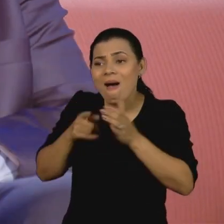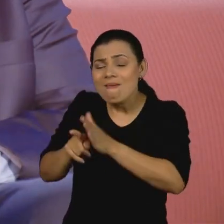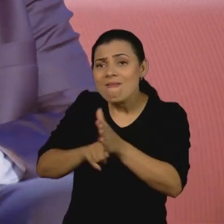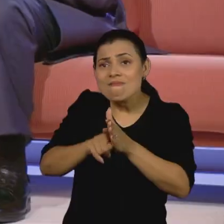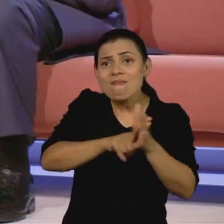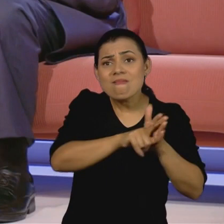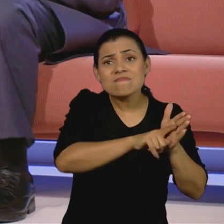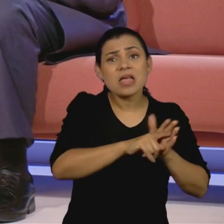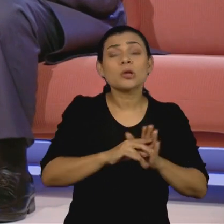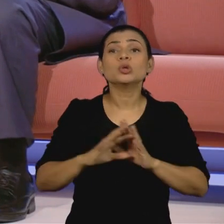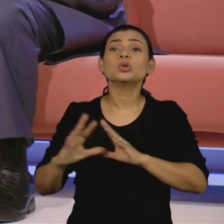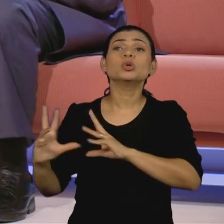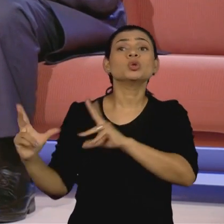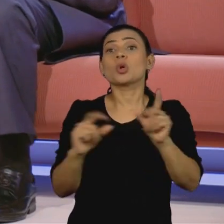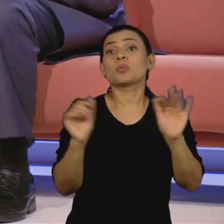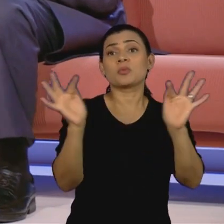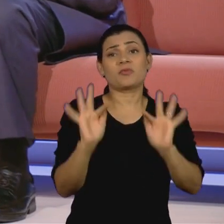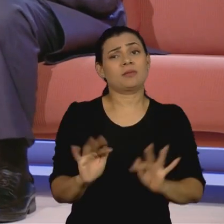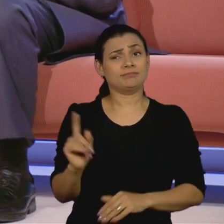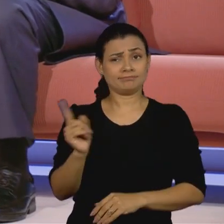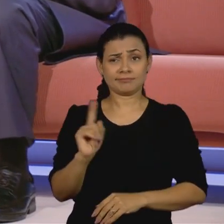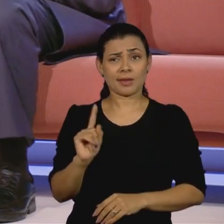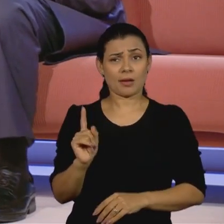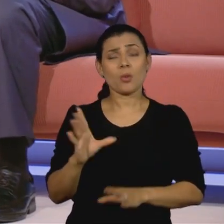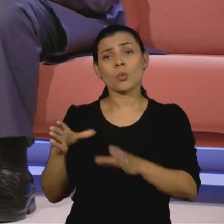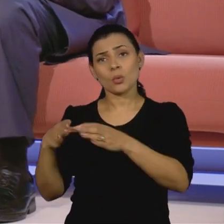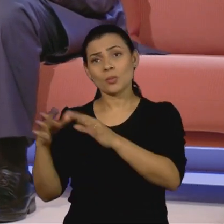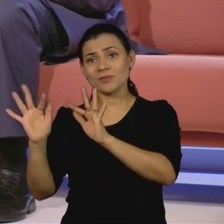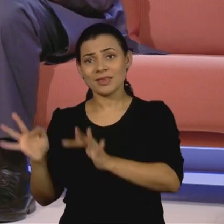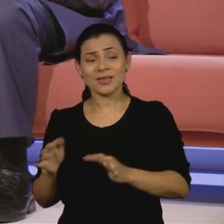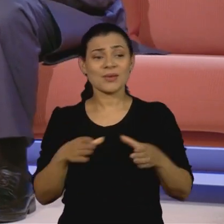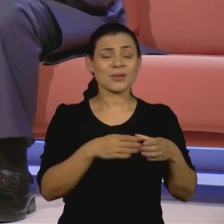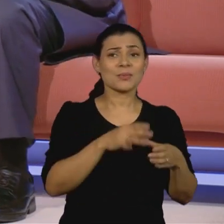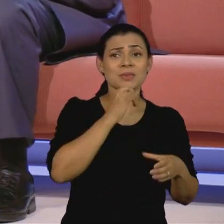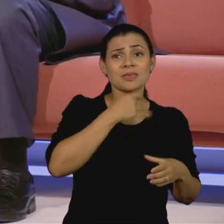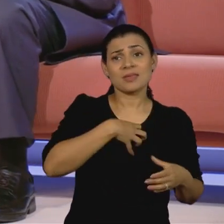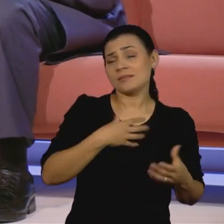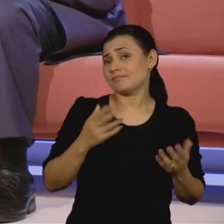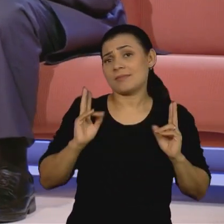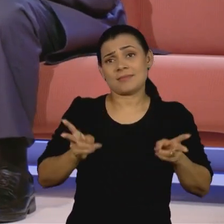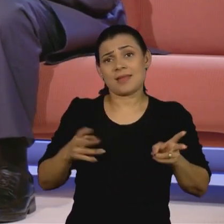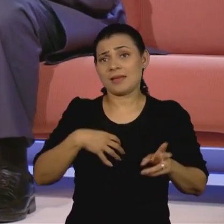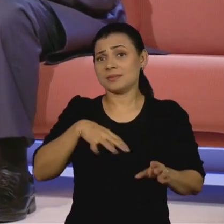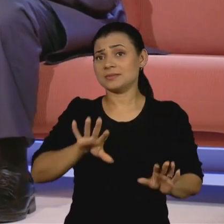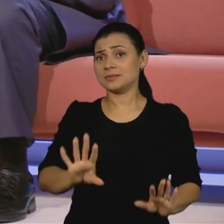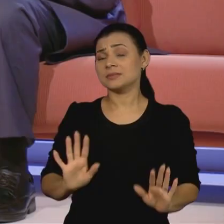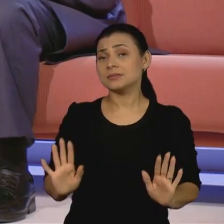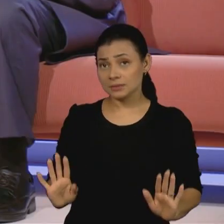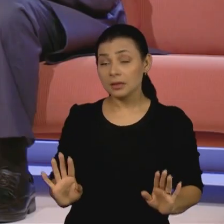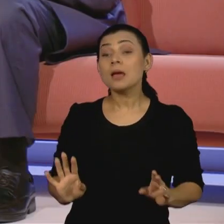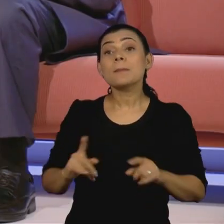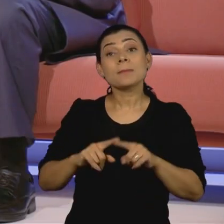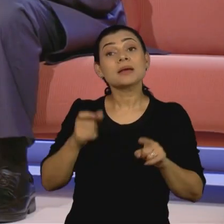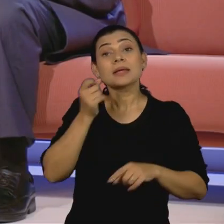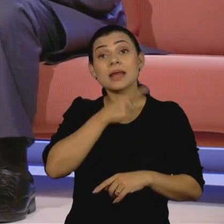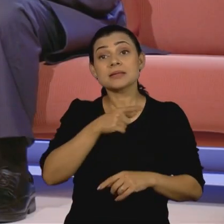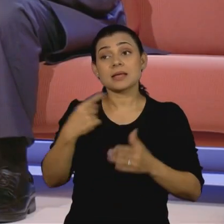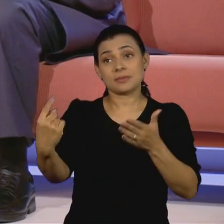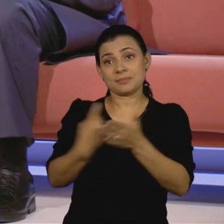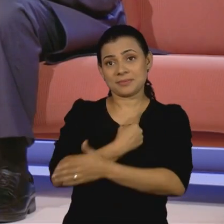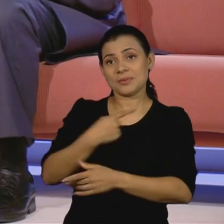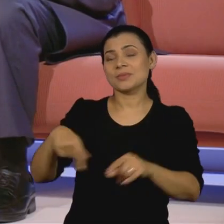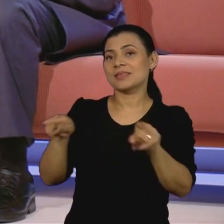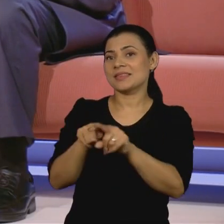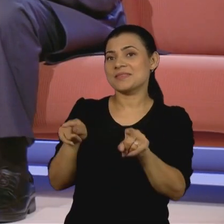alguém não gosta. Feliz, né? Então, agora, esse papel, só para concluir, engraçado também a tua pergunta, porque a